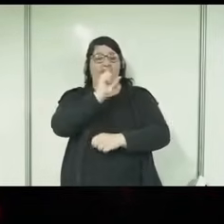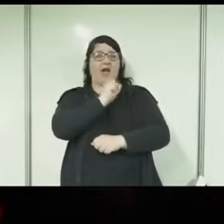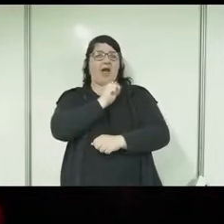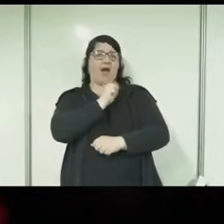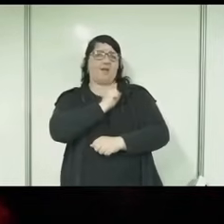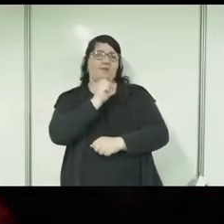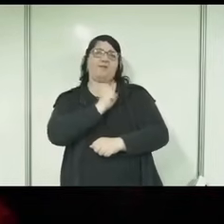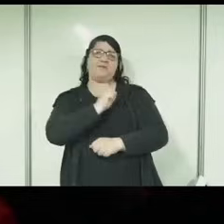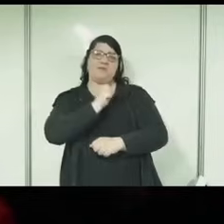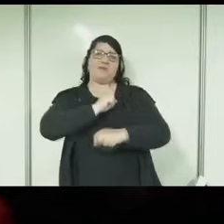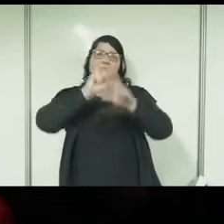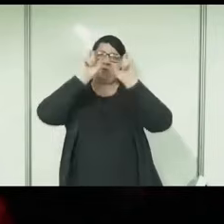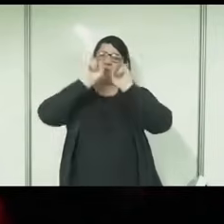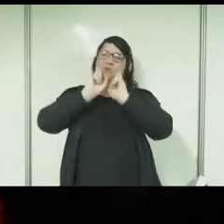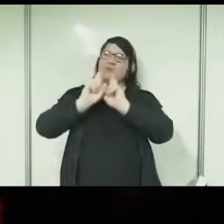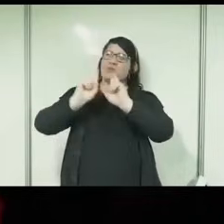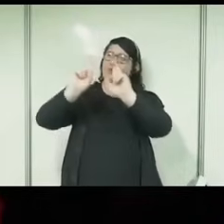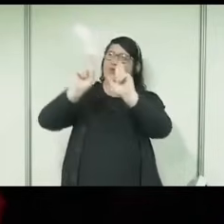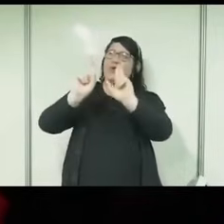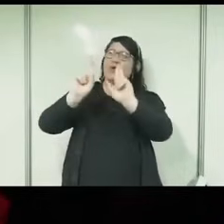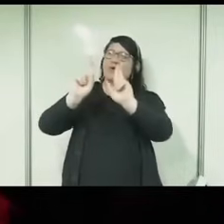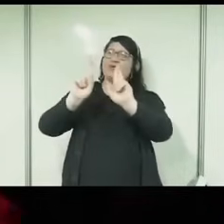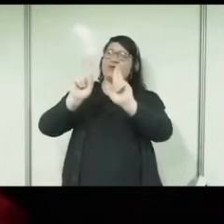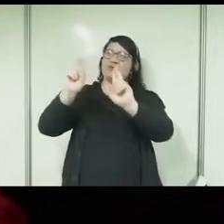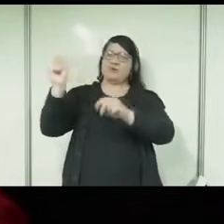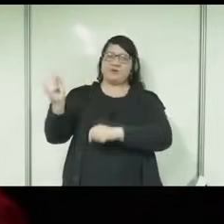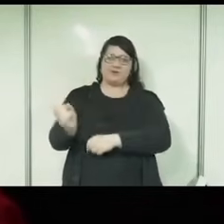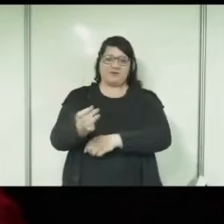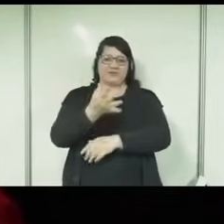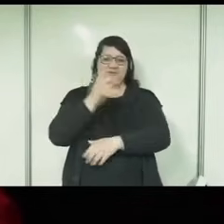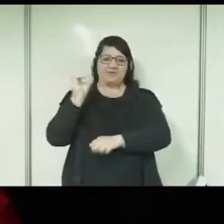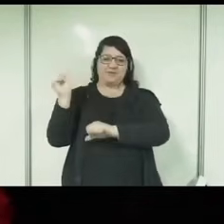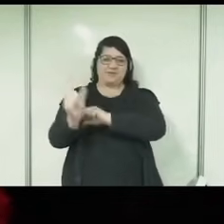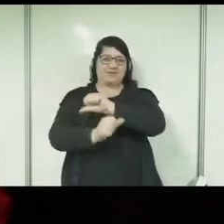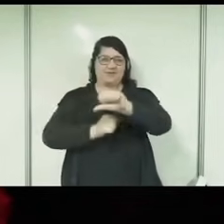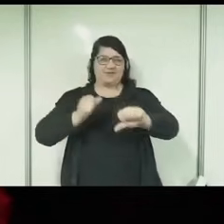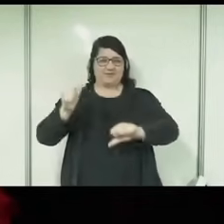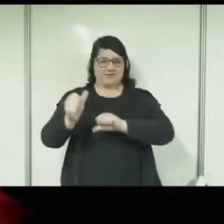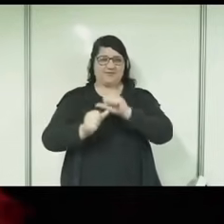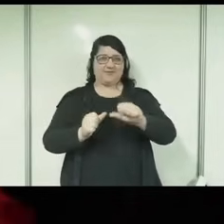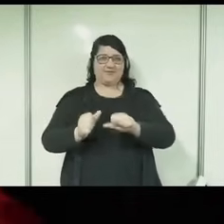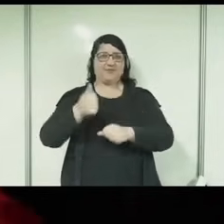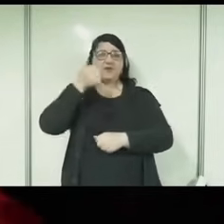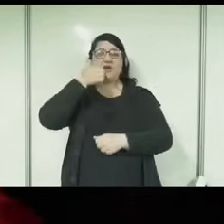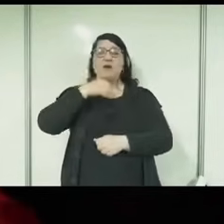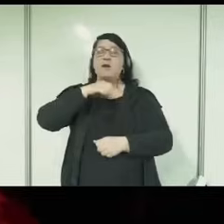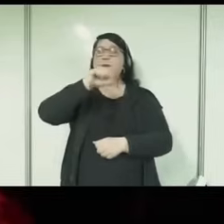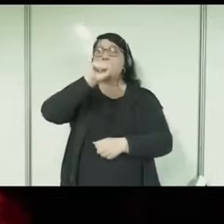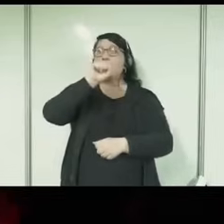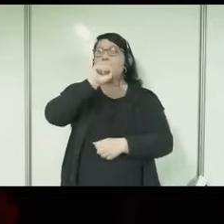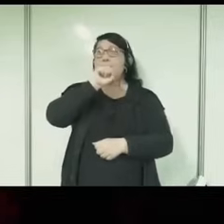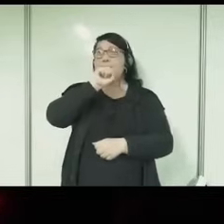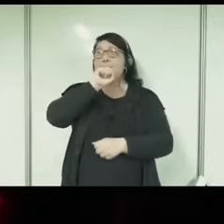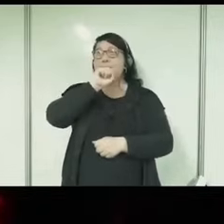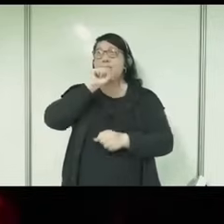o respeito refaz. És mãe que ensina a ficarmos em